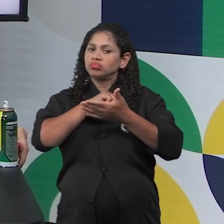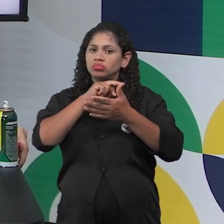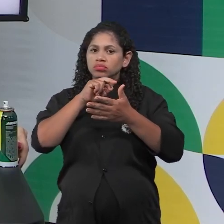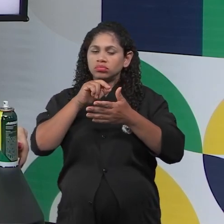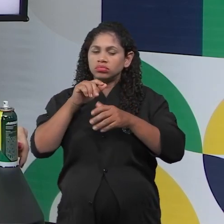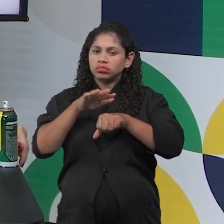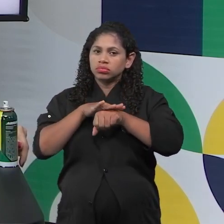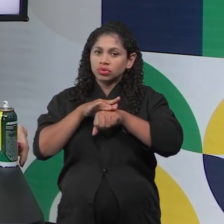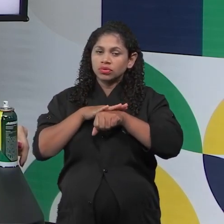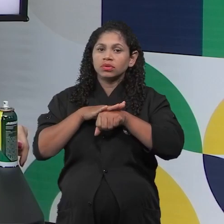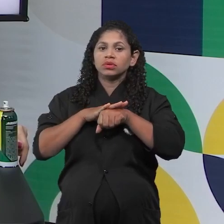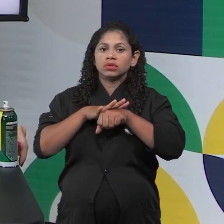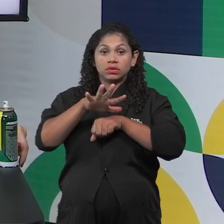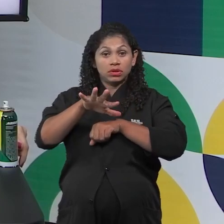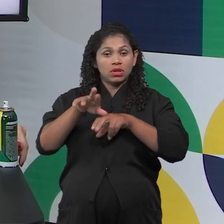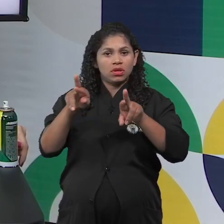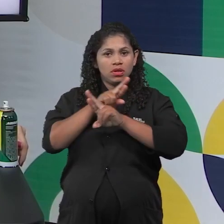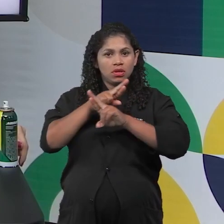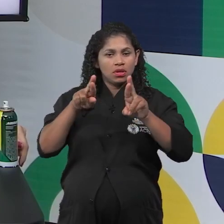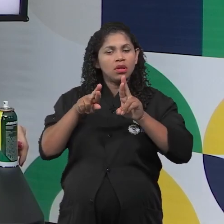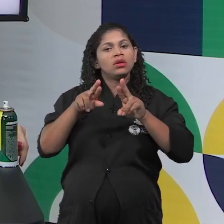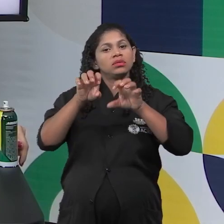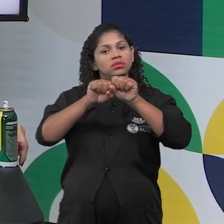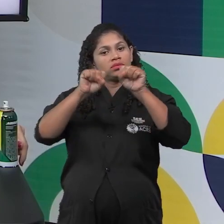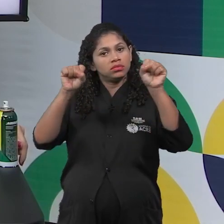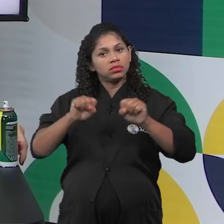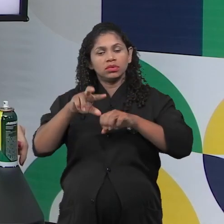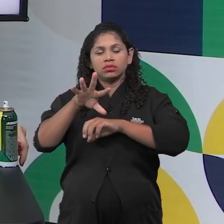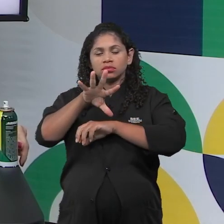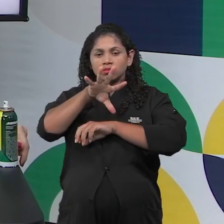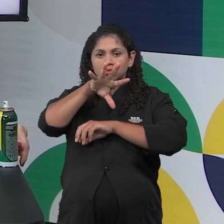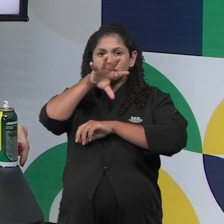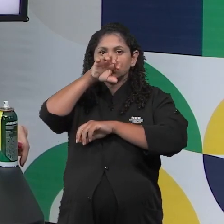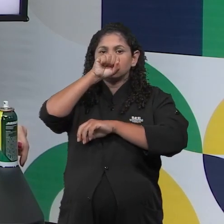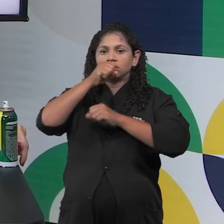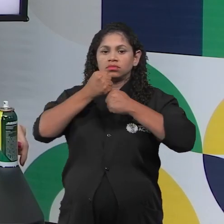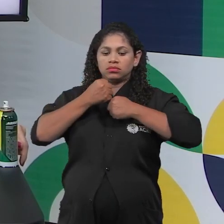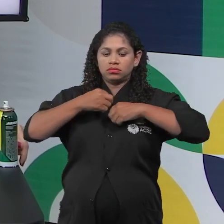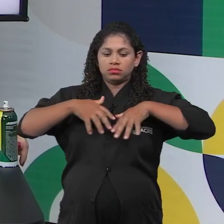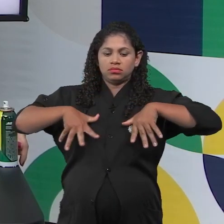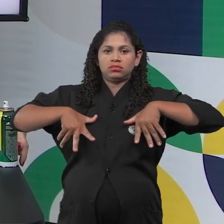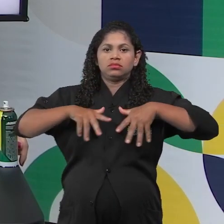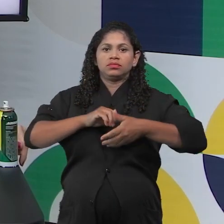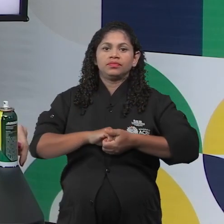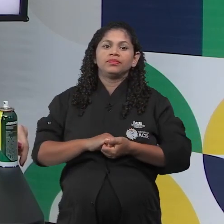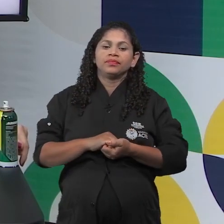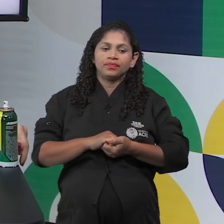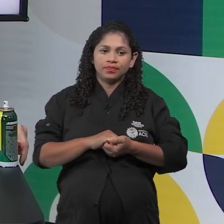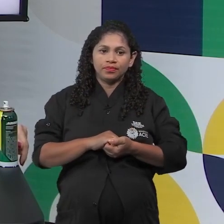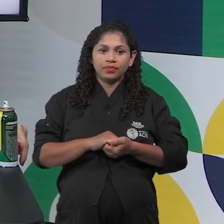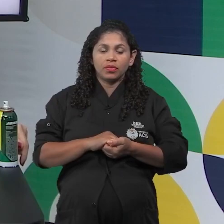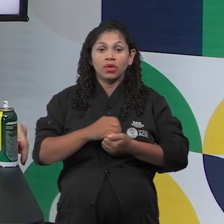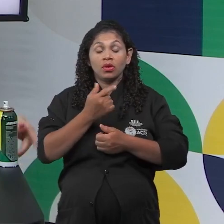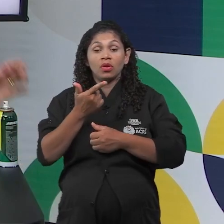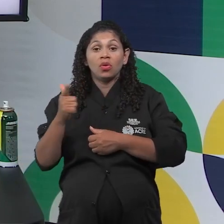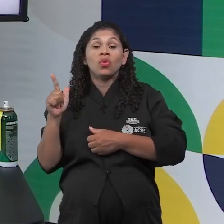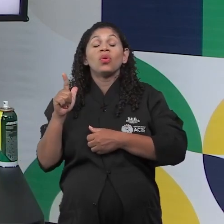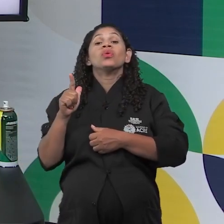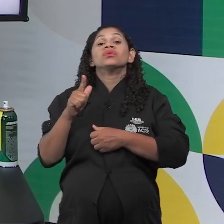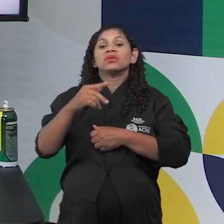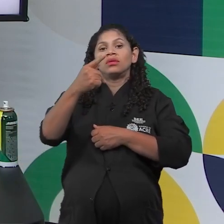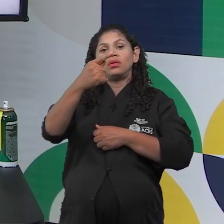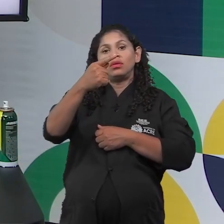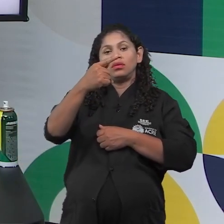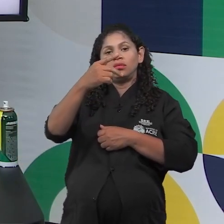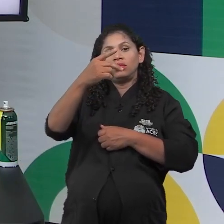ali respiratórios. E o nosso próximo, né, são os medicamentos que são os medicamentos tópicos. E aí, dentro